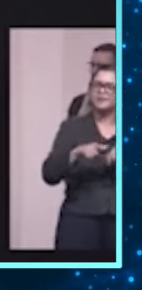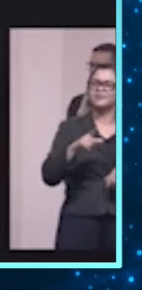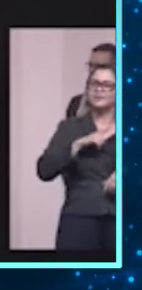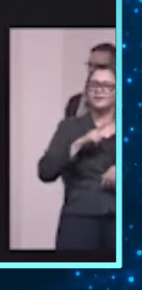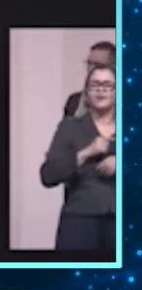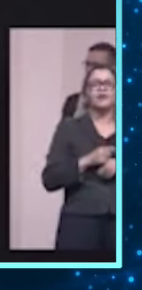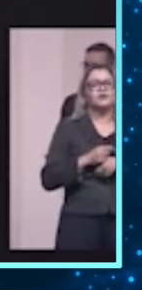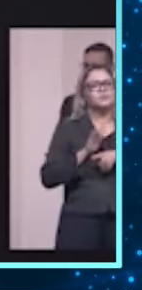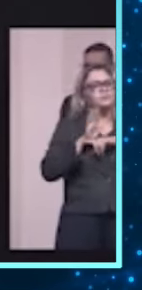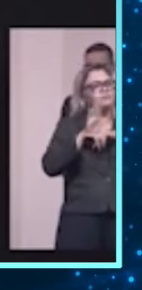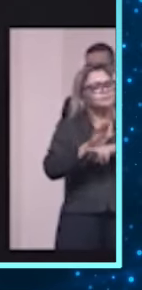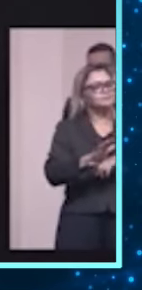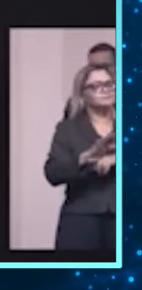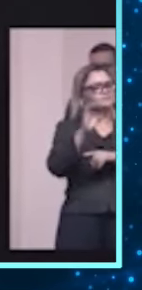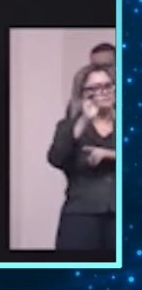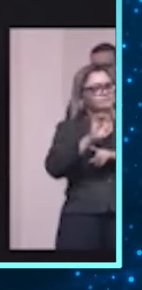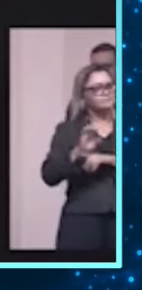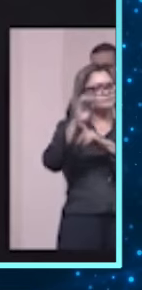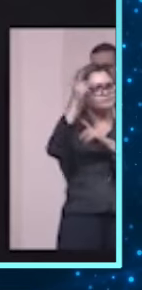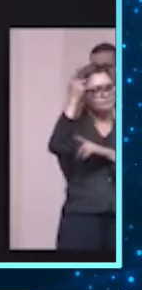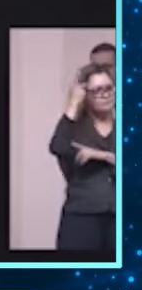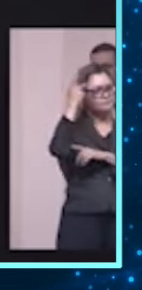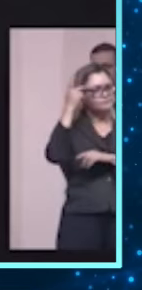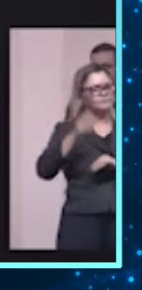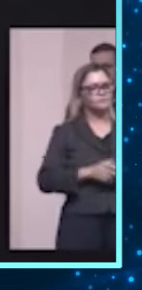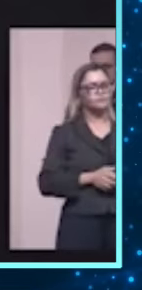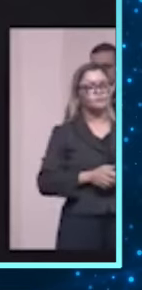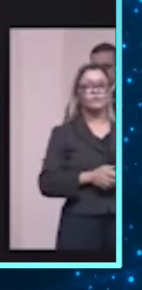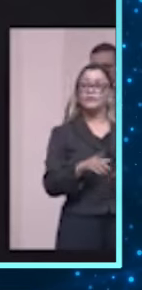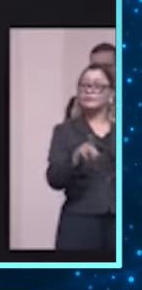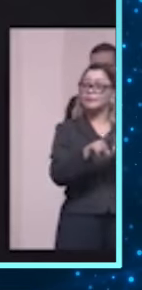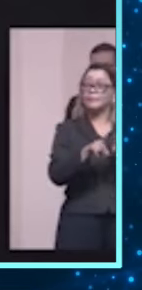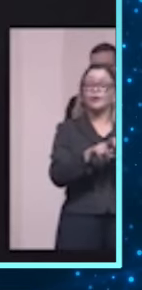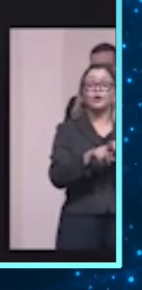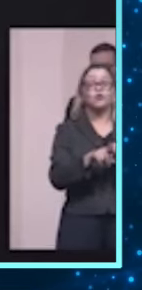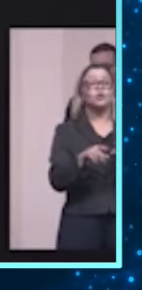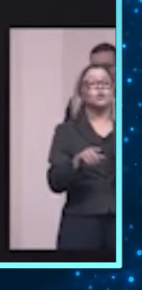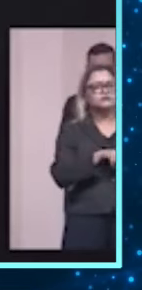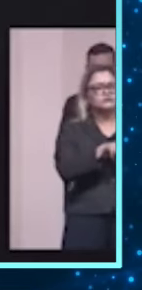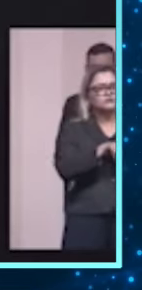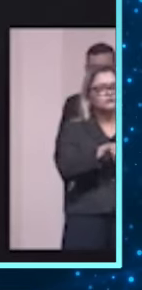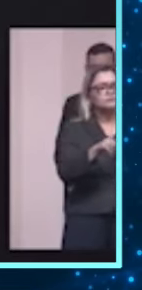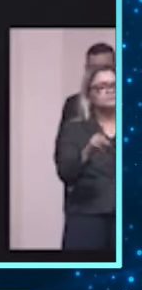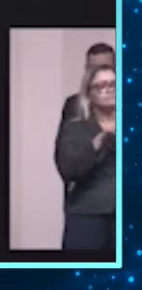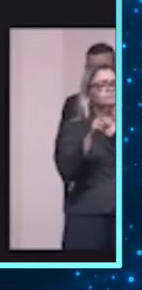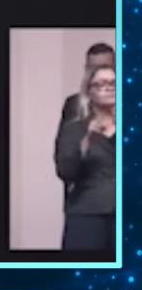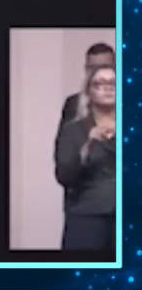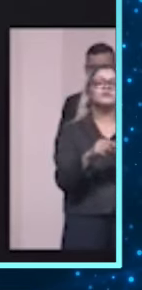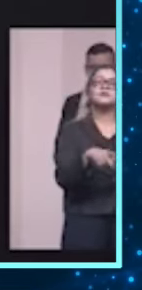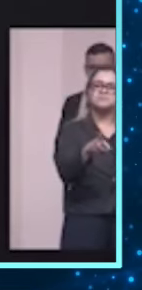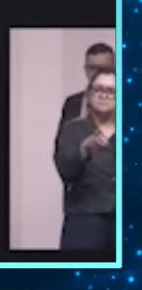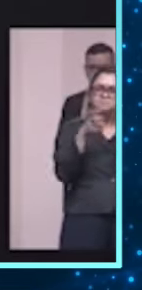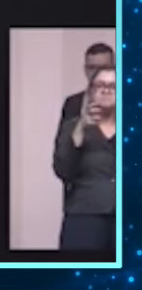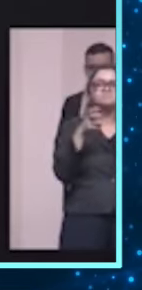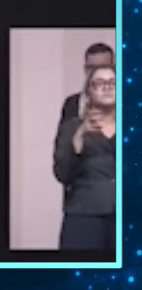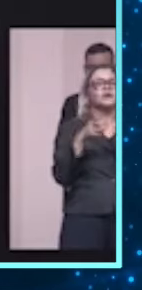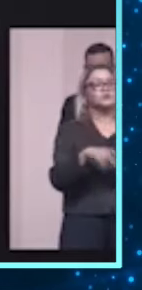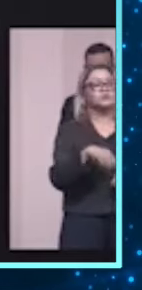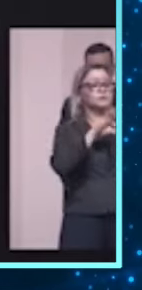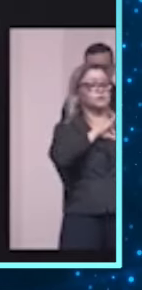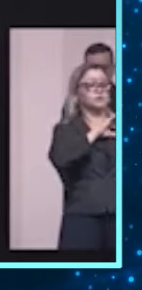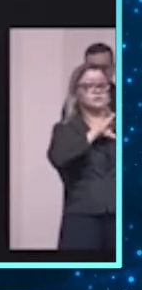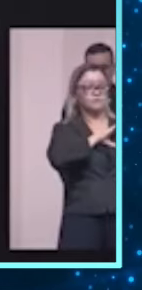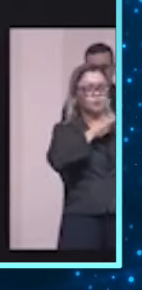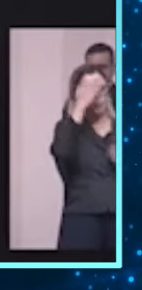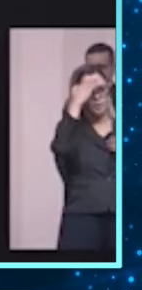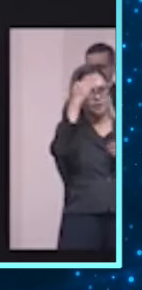Goiânia não é por Rio de Janeiro é por por todo o nosso país e para que isso aconteça nós vamos ter sim que enfraqueceu o PSD ponto dele não se